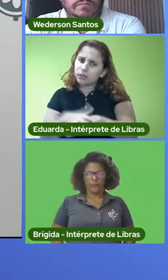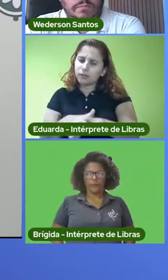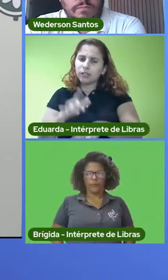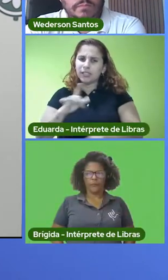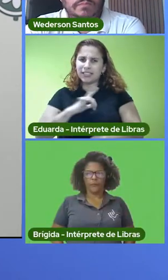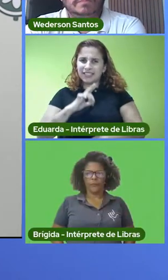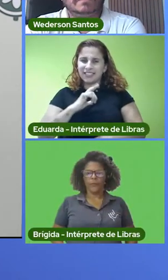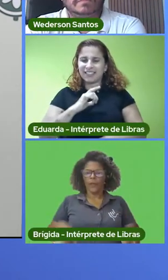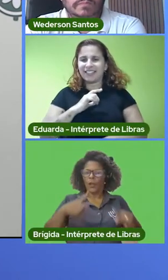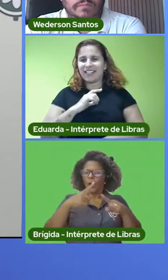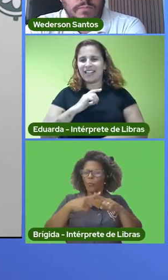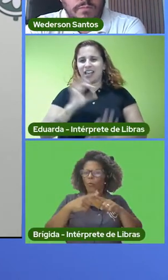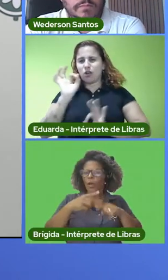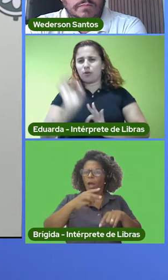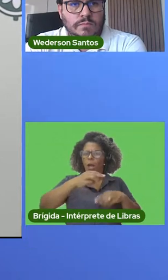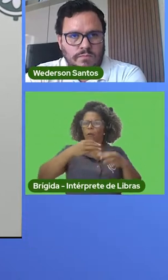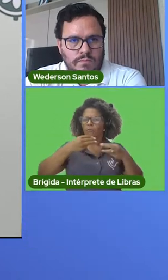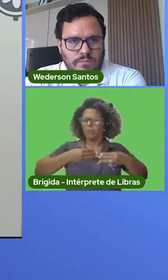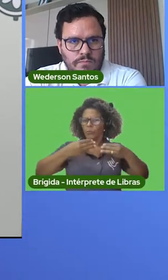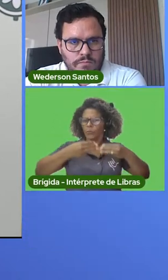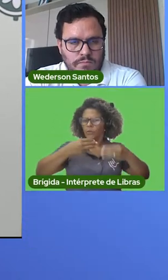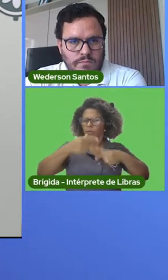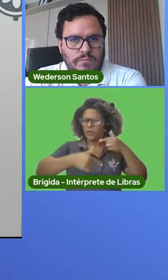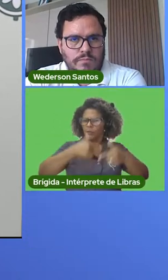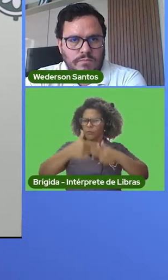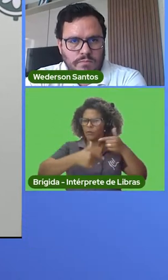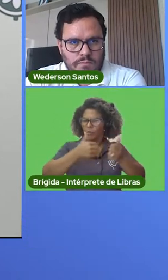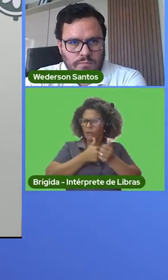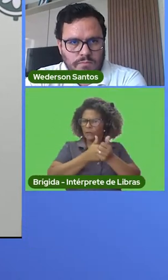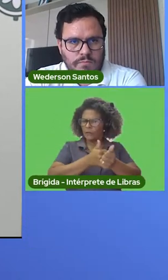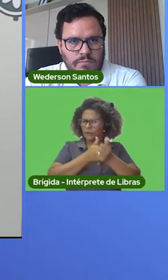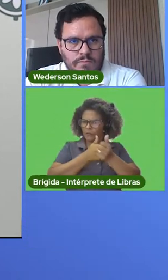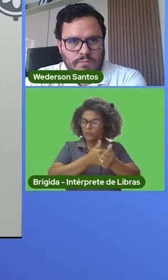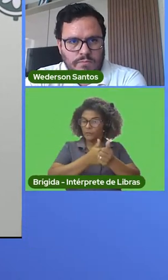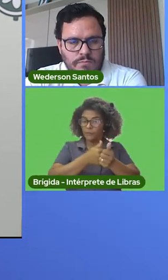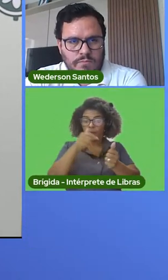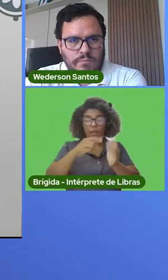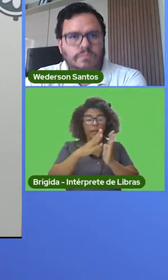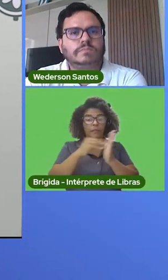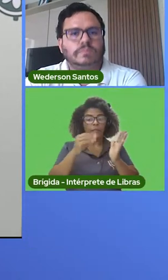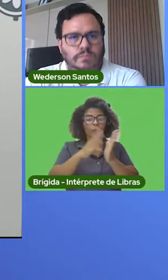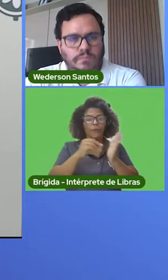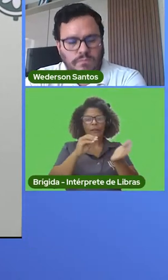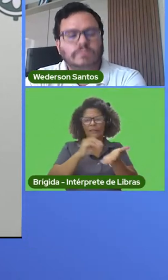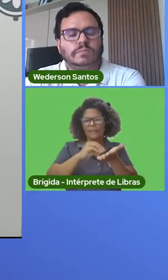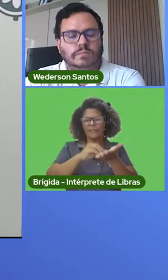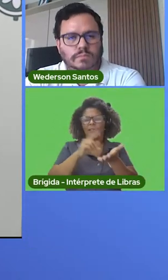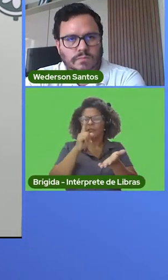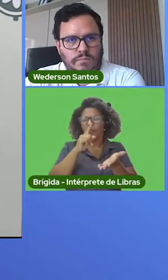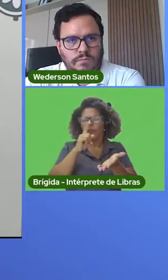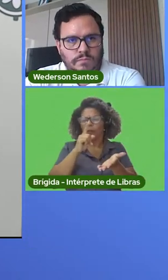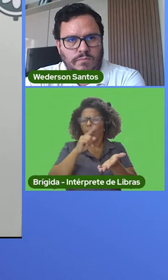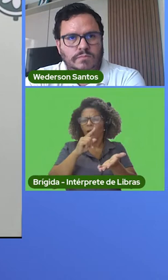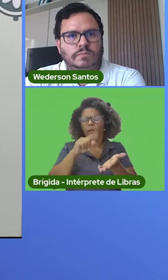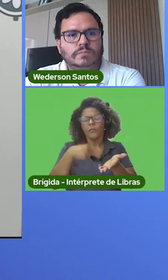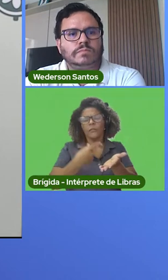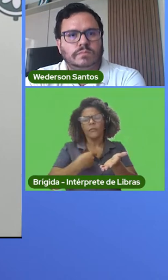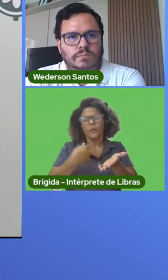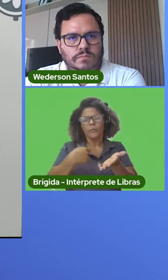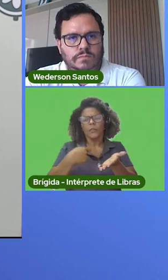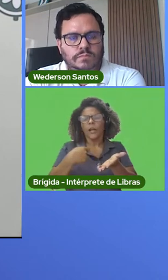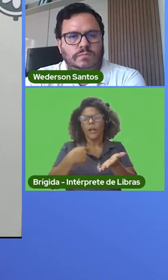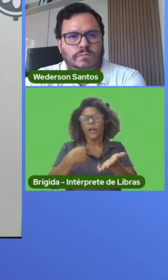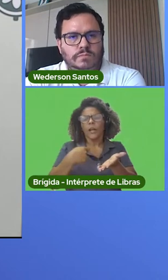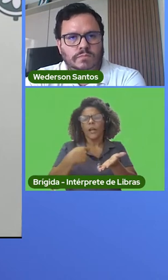está atrás. Esse modelo, ele é insuficiente por si, né? Nós precisamos, de fato, construir